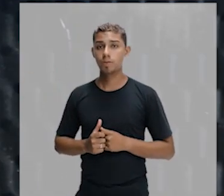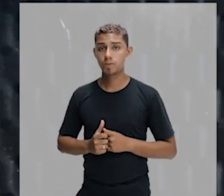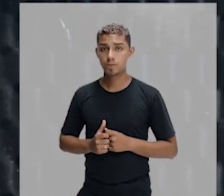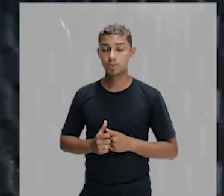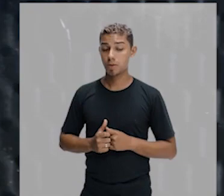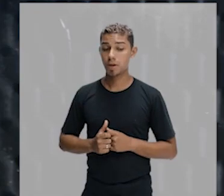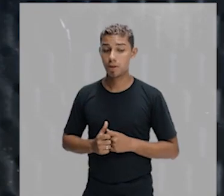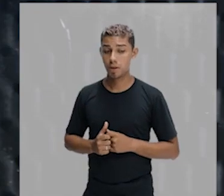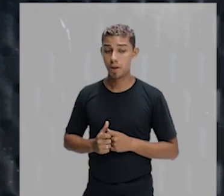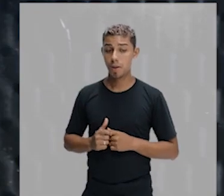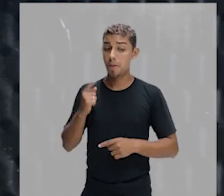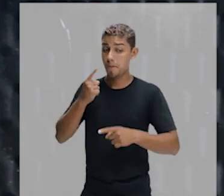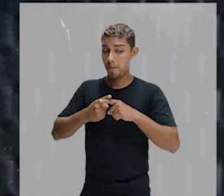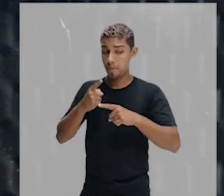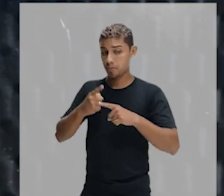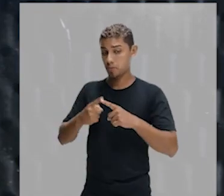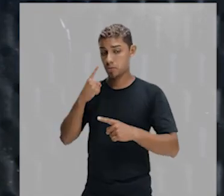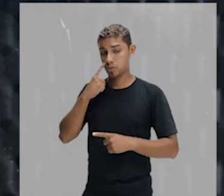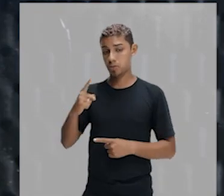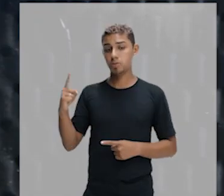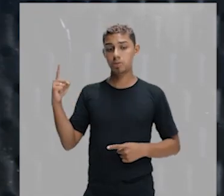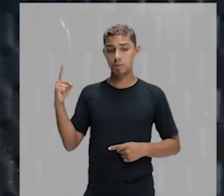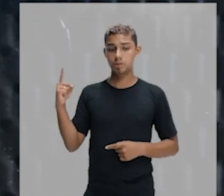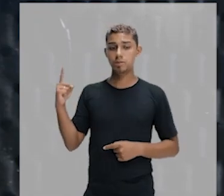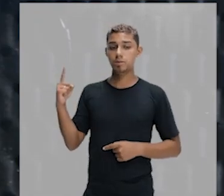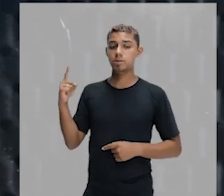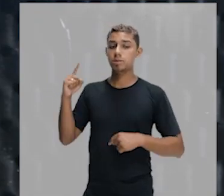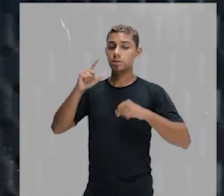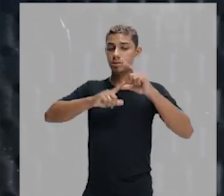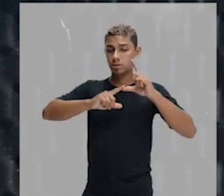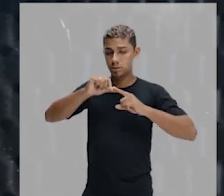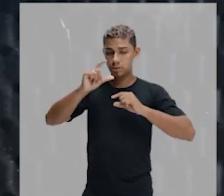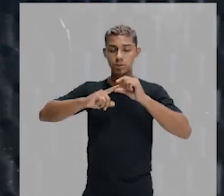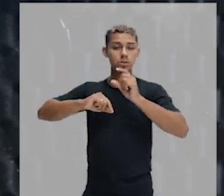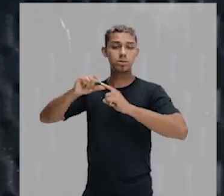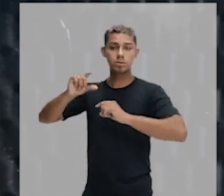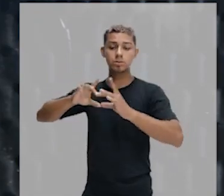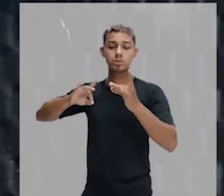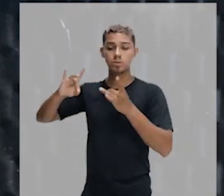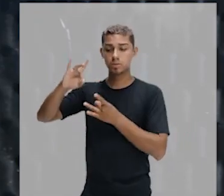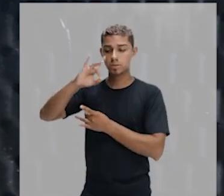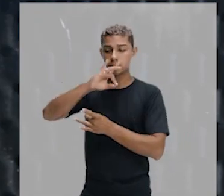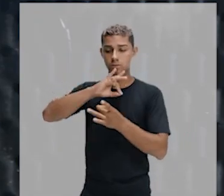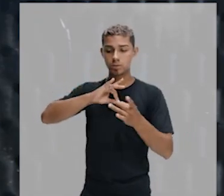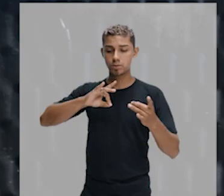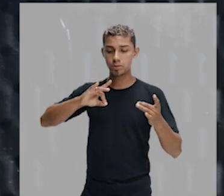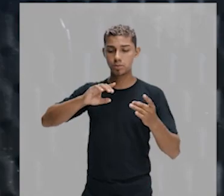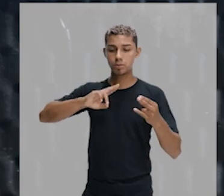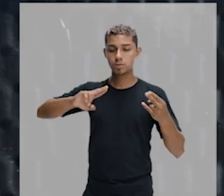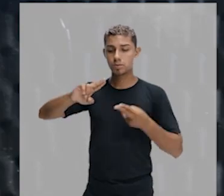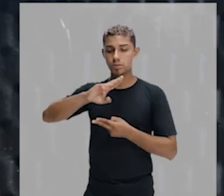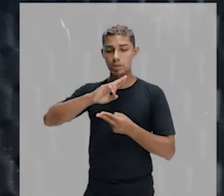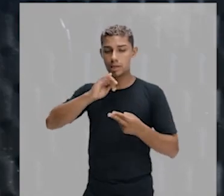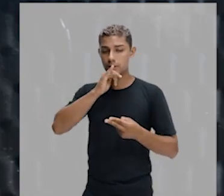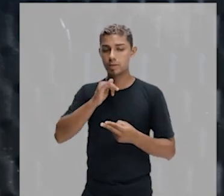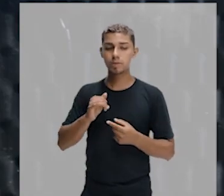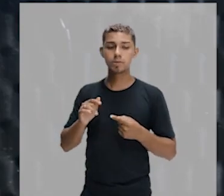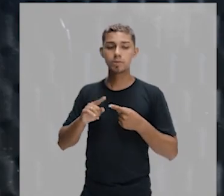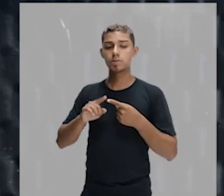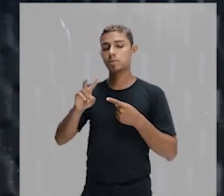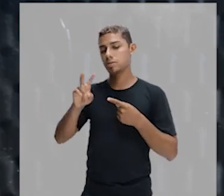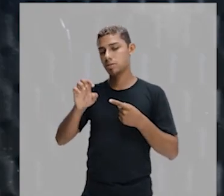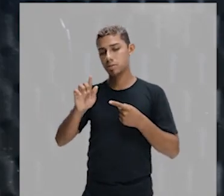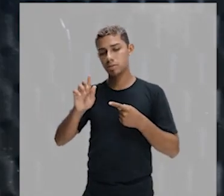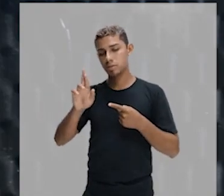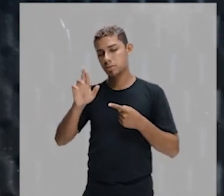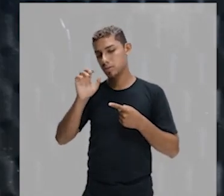justamente porque essas estrelas elas fazem parte de constelações. Bem como eu falei, ó, a Vega faz parte da de